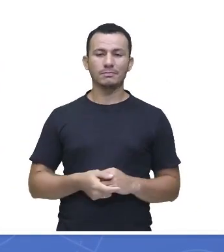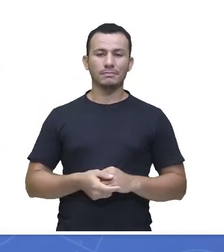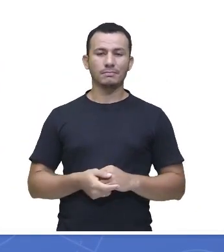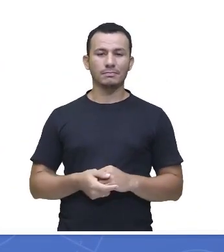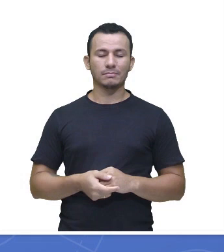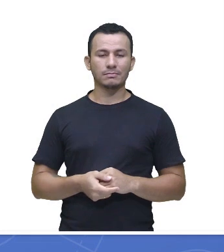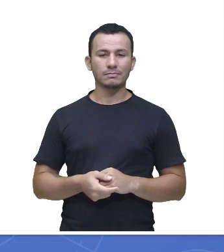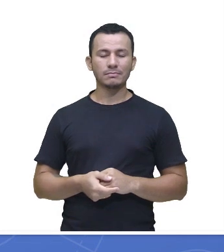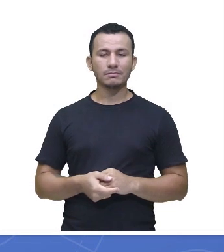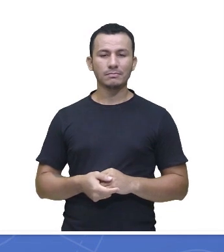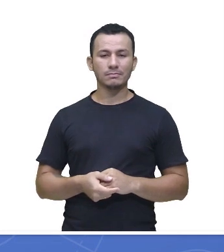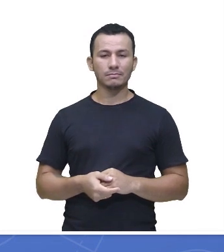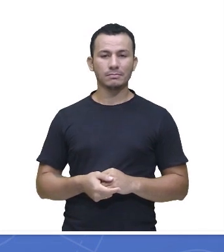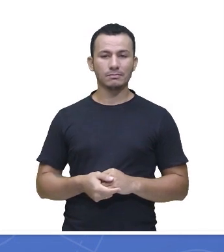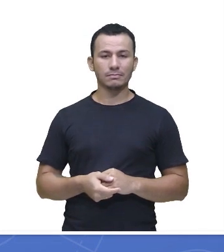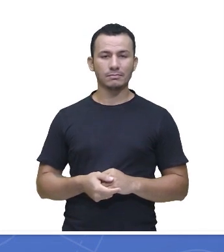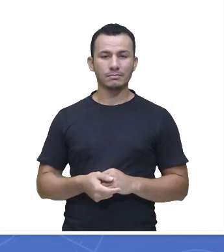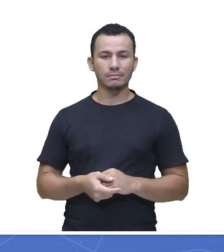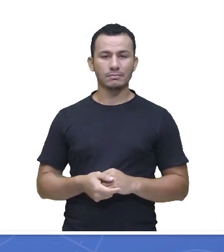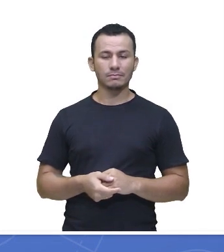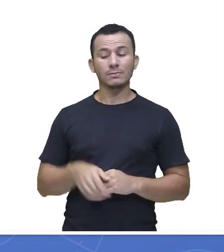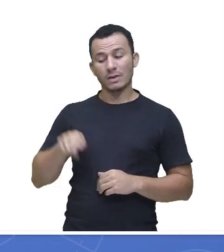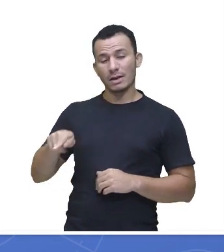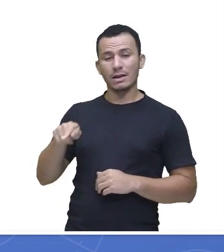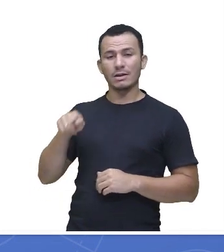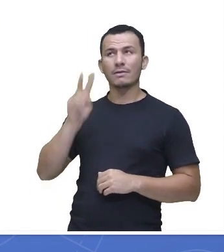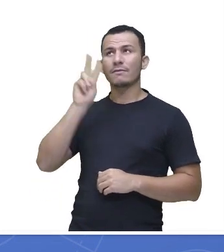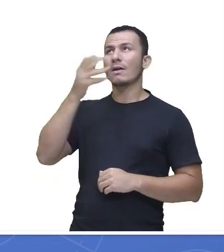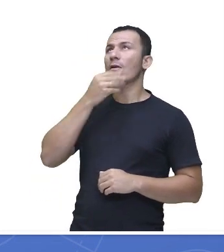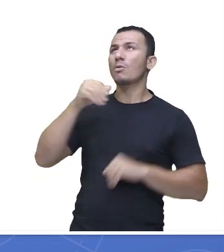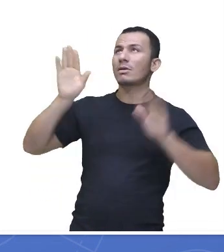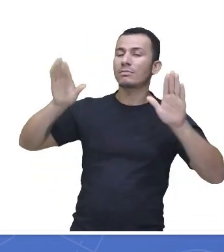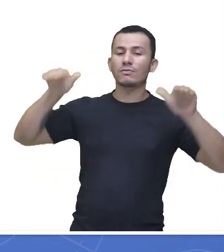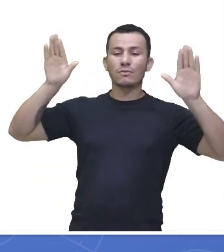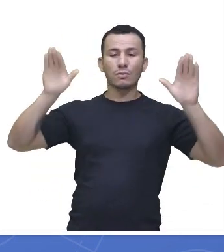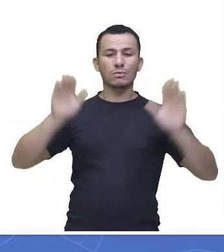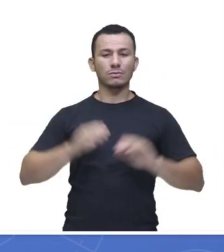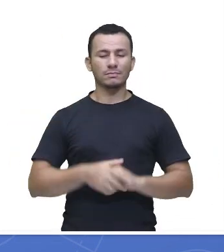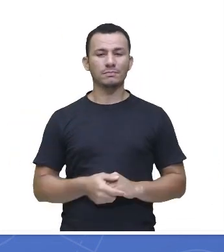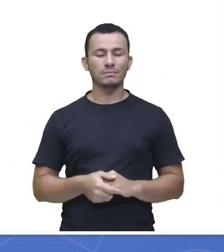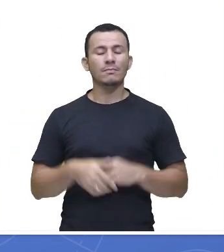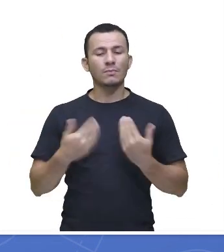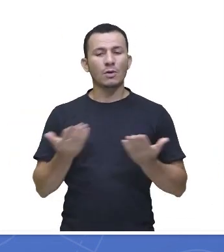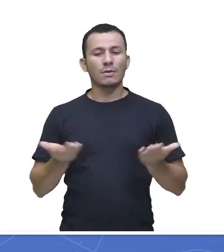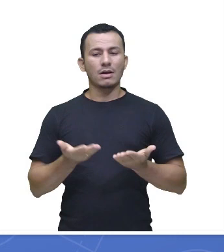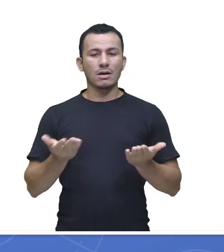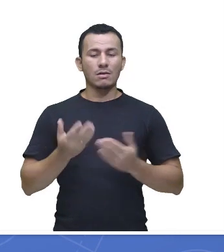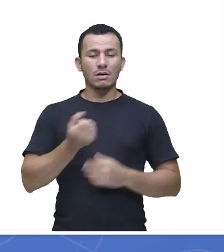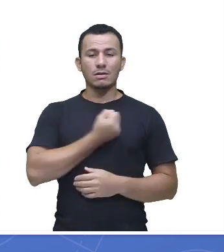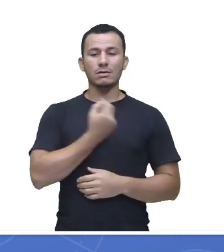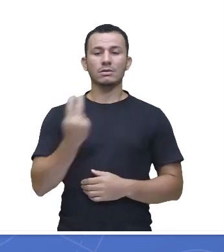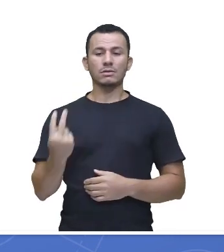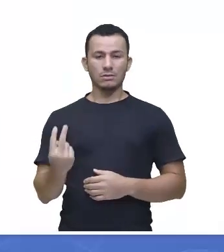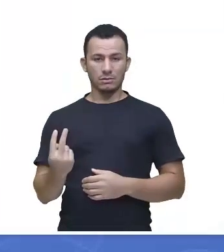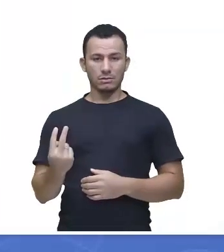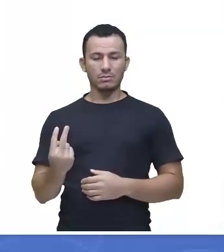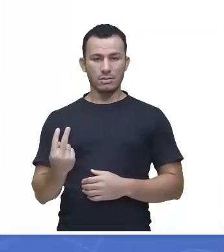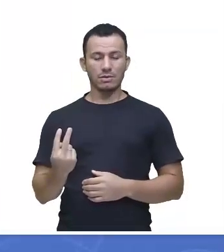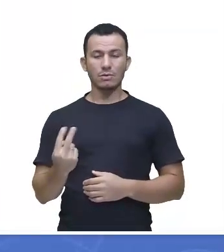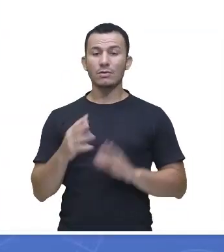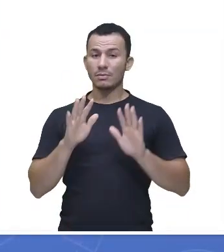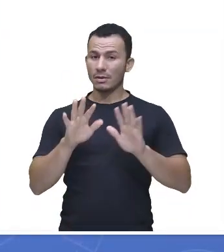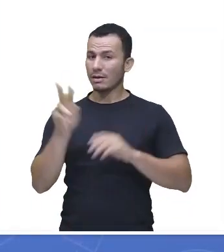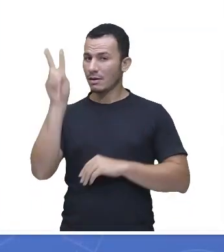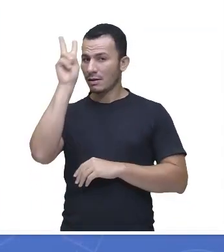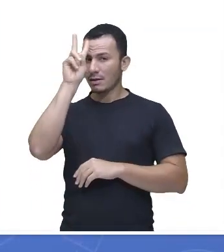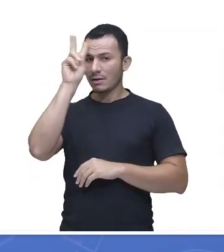mais tempo. Ok. O personagem vê um homem voando. Agora, então, gente, nós vamos para a nossa segunda questão. E só